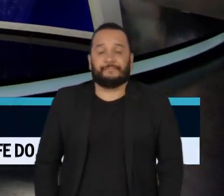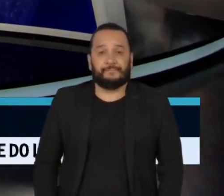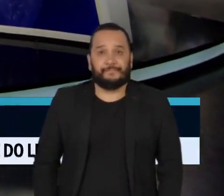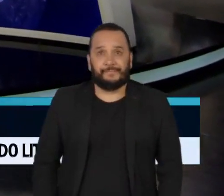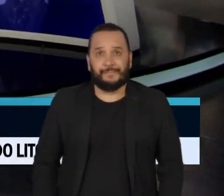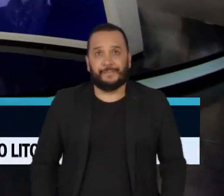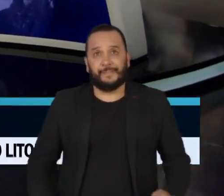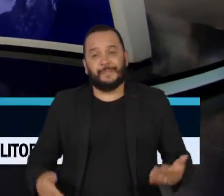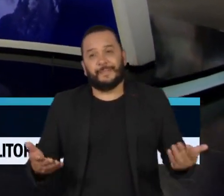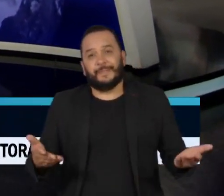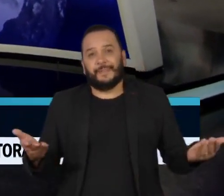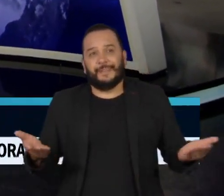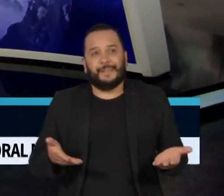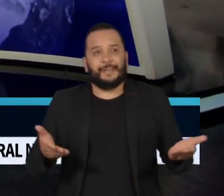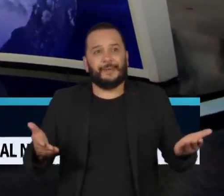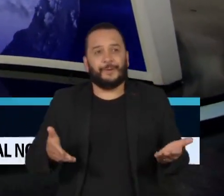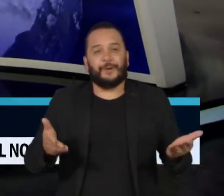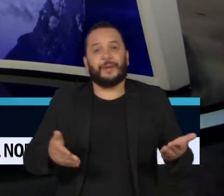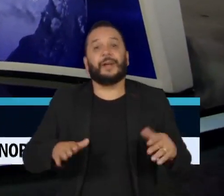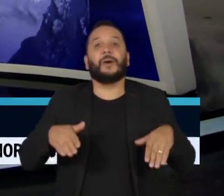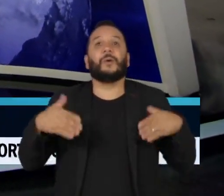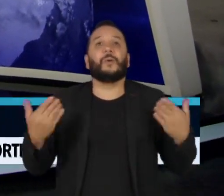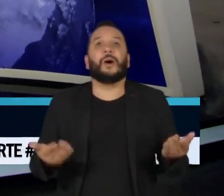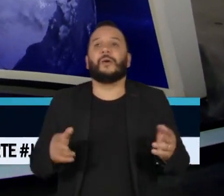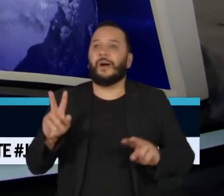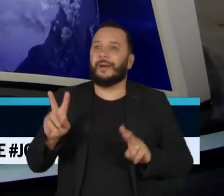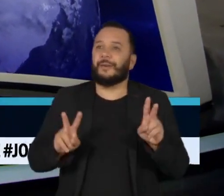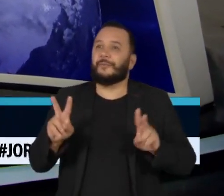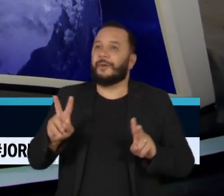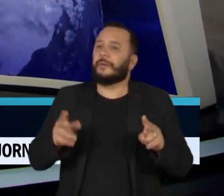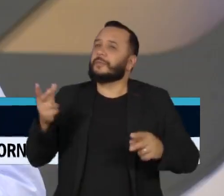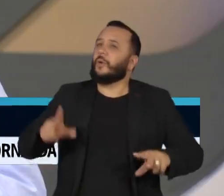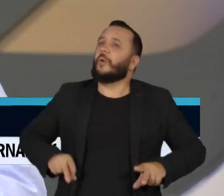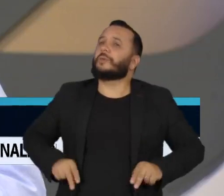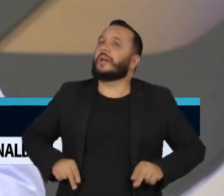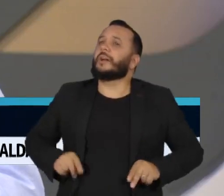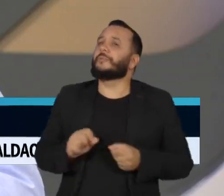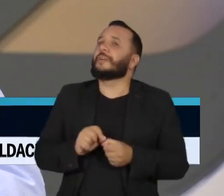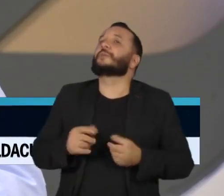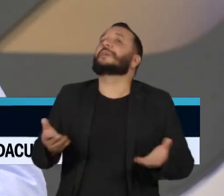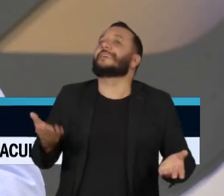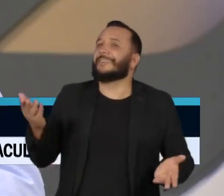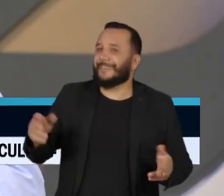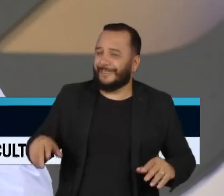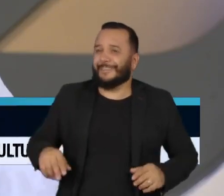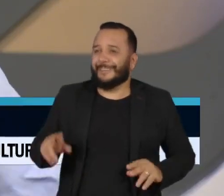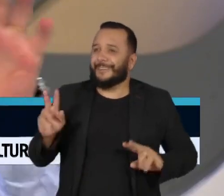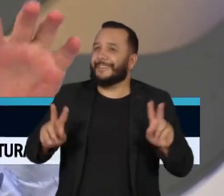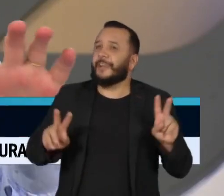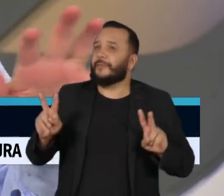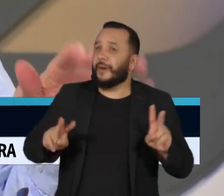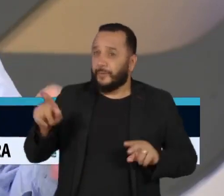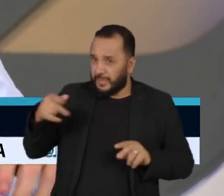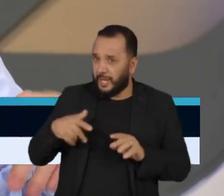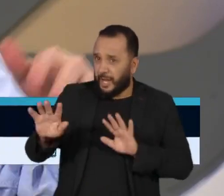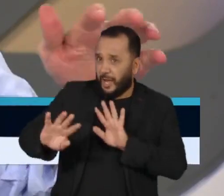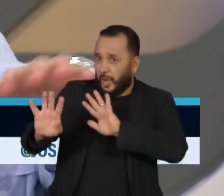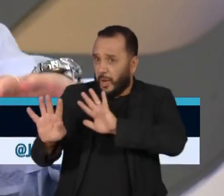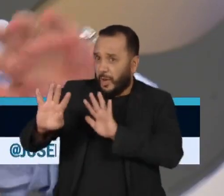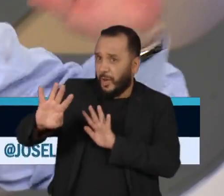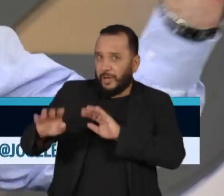vamos cobrir agora Capaz Qual foi o carnaval do Dr gonzauto Gonçalo que você andou aprontando nesse carnaval hein pulou carnaval